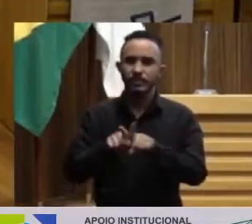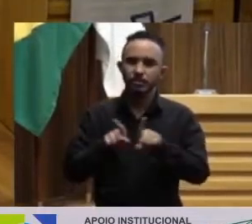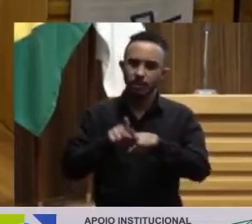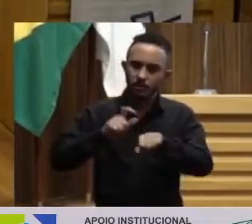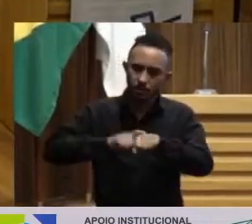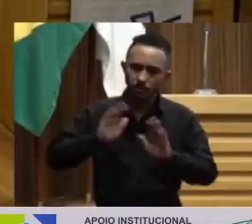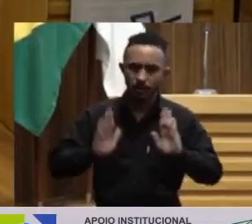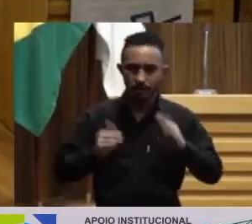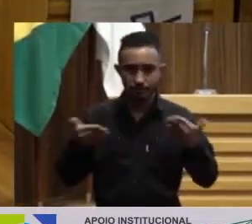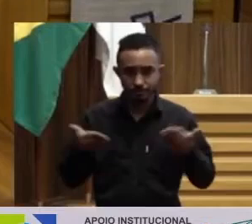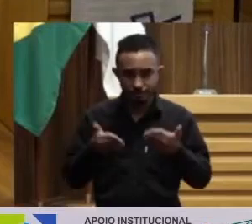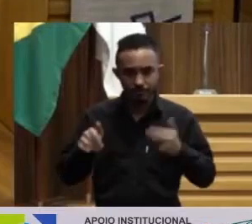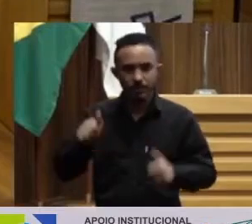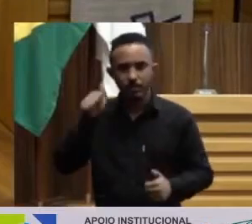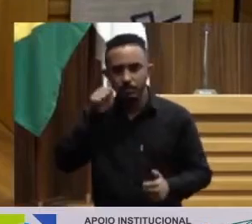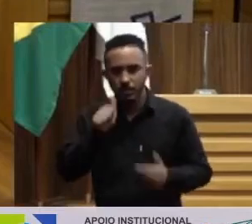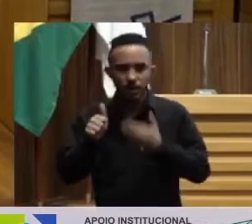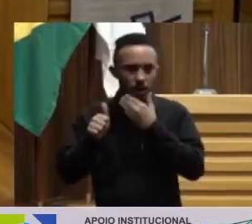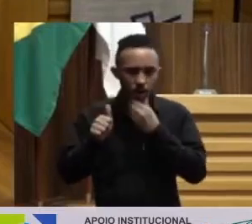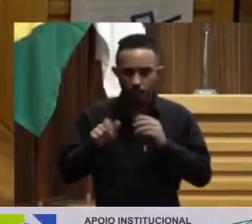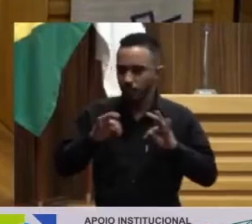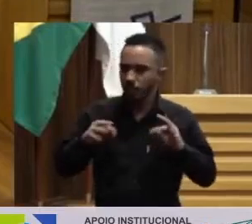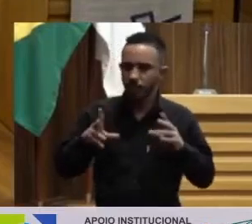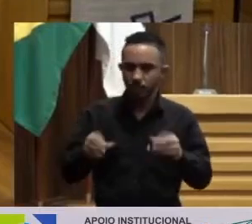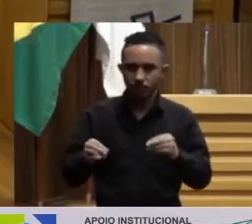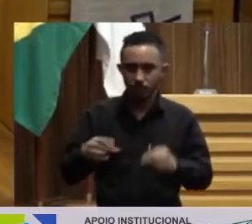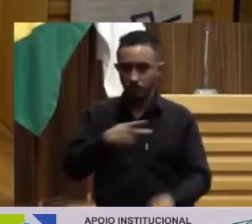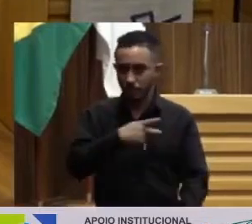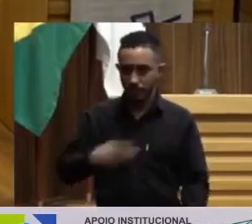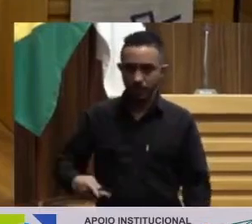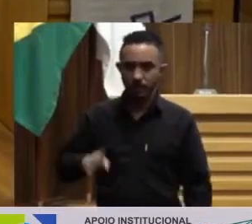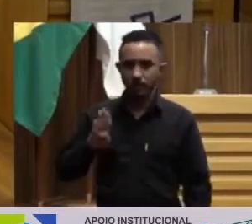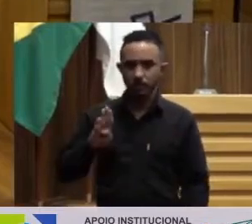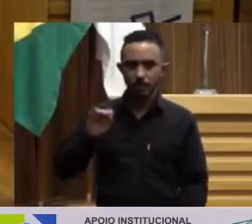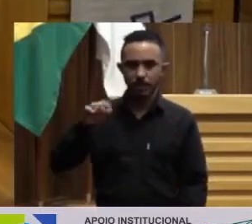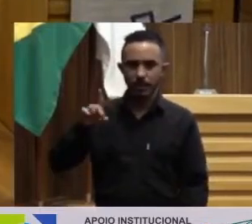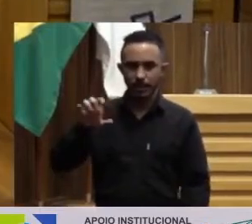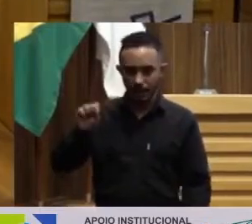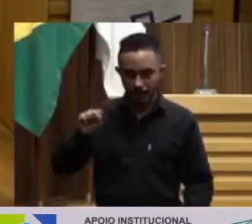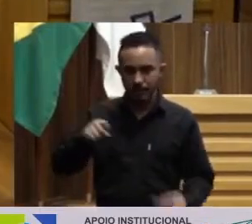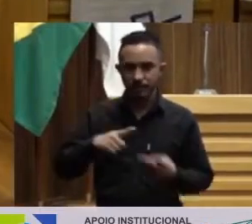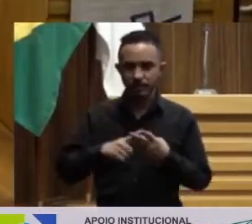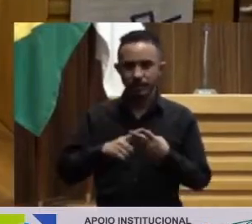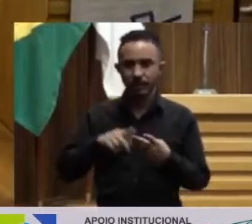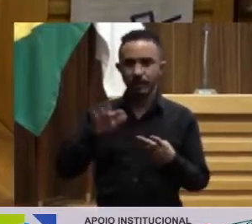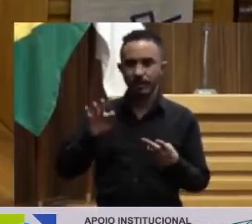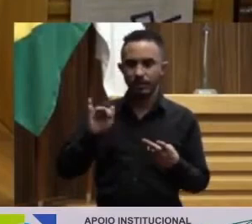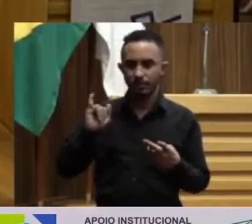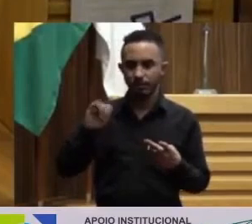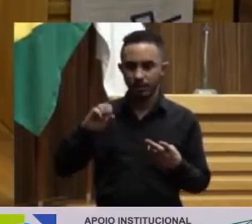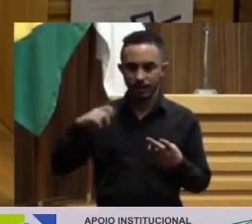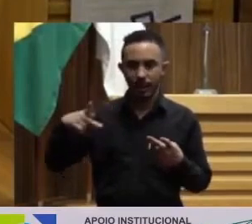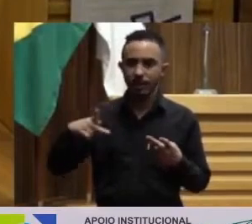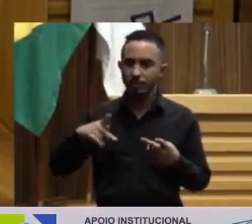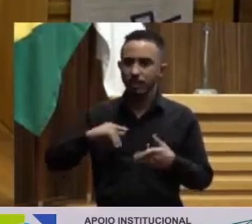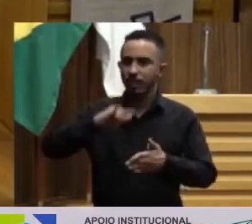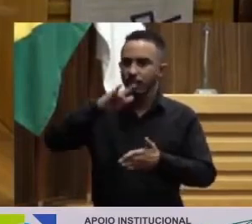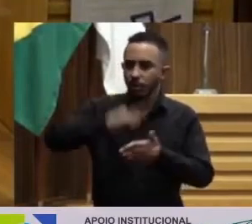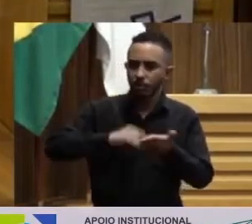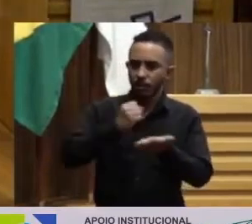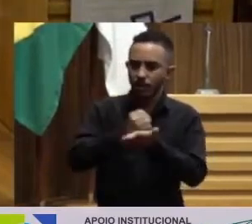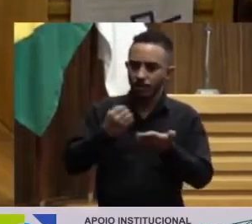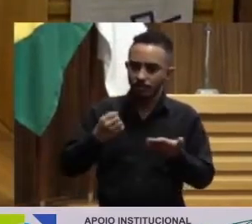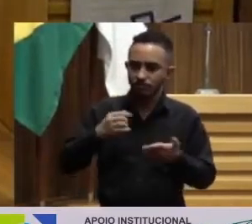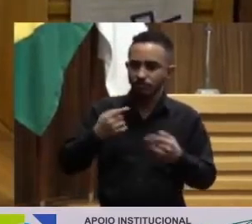momento, senhoras, senhores, o presidente do BNDES e o presidente da FINEP vão assinar um acordo de cooperação